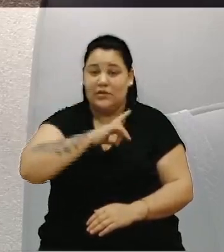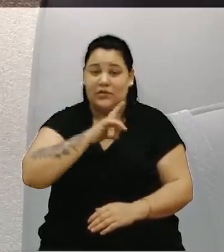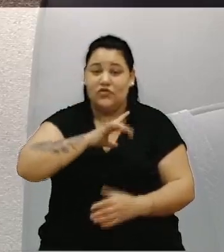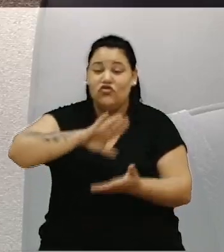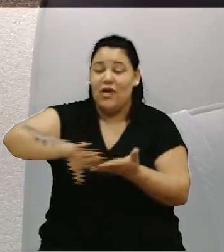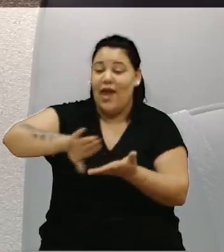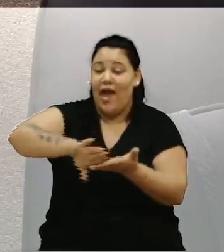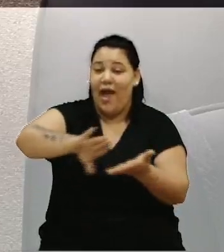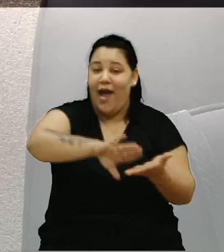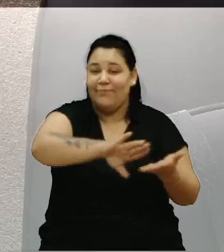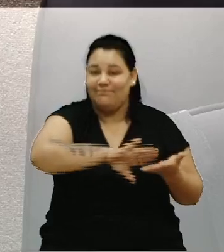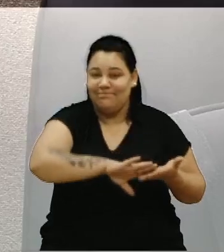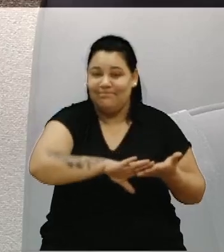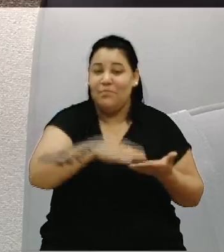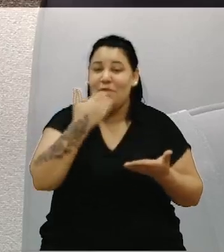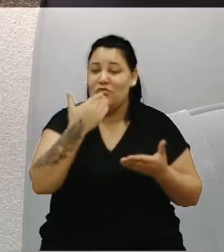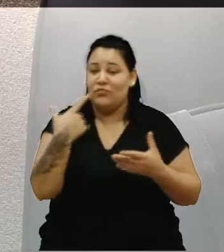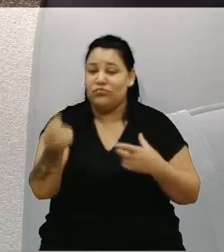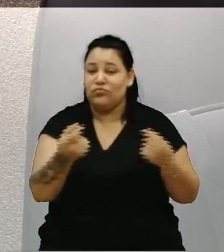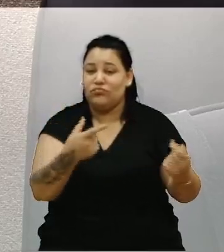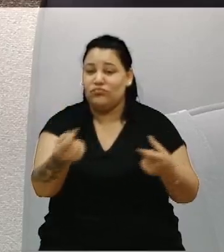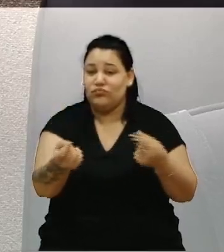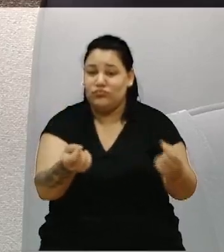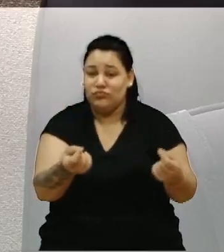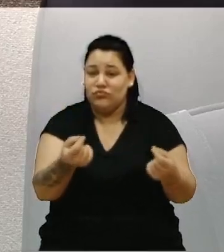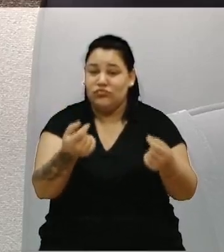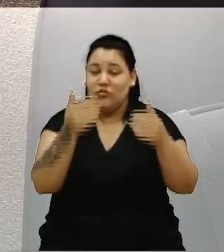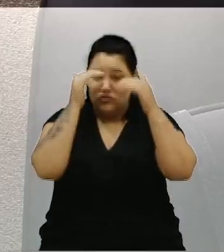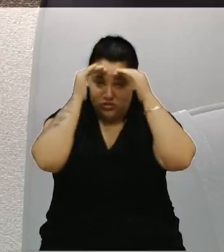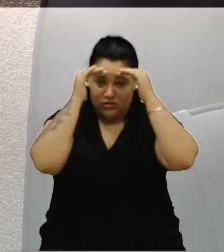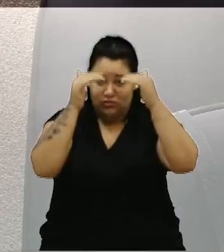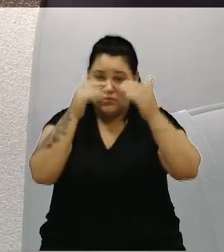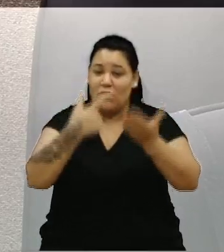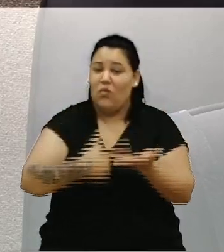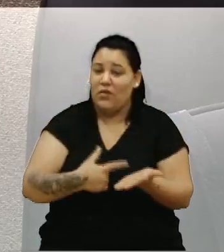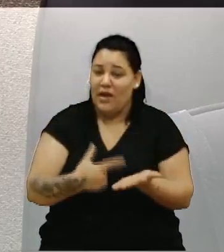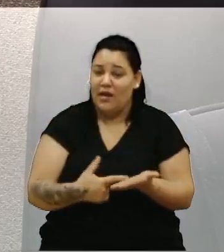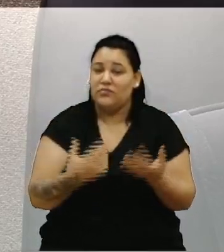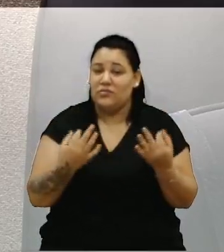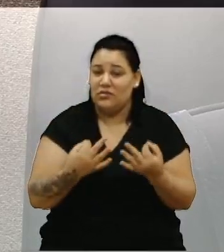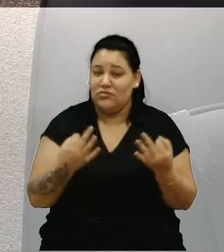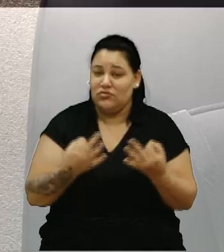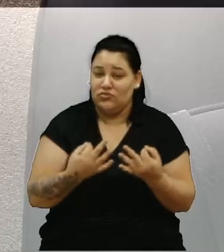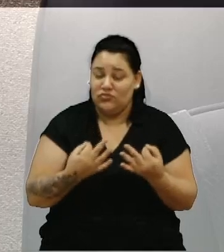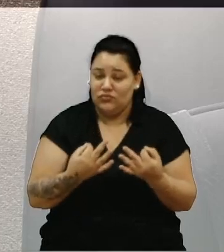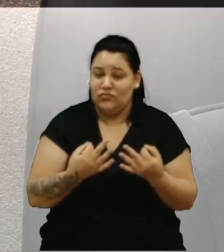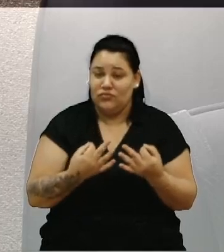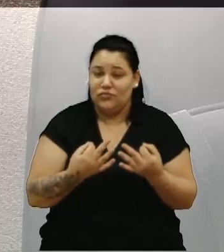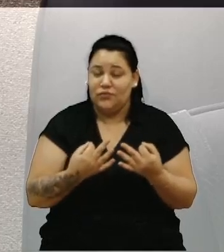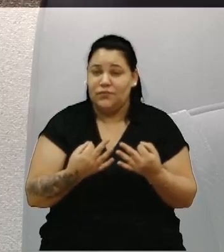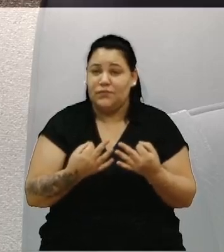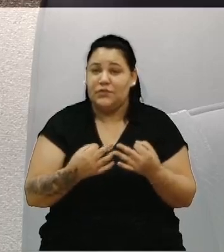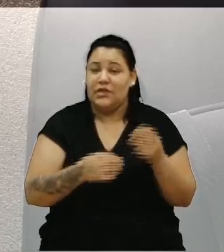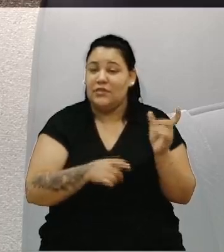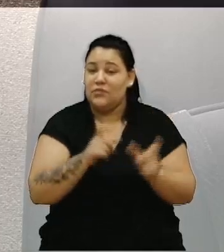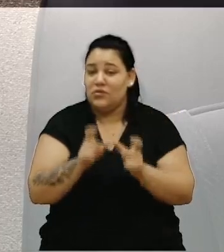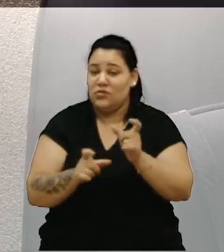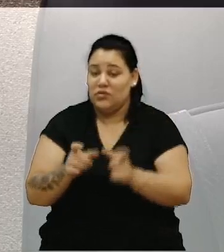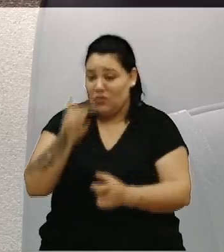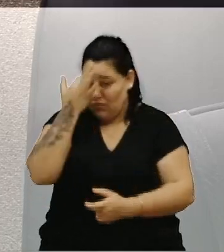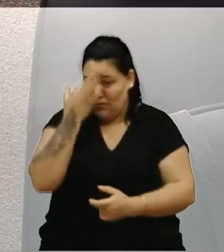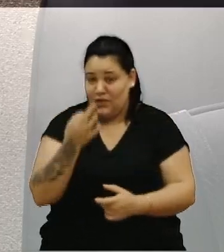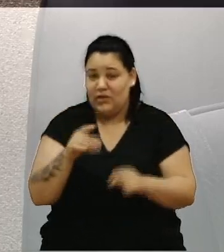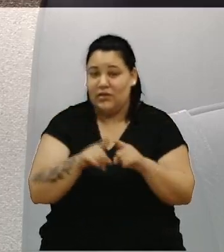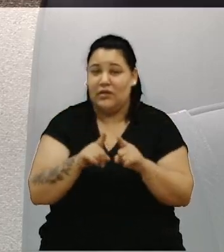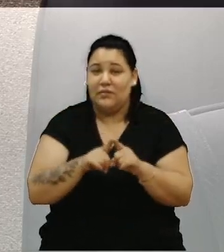retire essas pessoas, né, de forma respeitosa, com acordo com os moradores, e que os moradores compreendam que, de fato, a vida